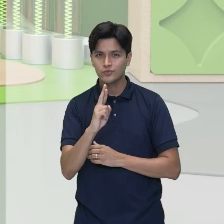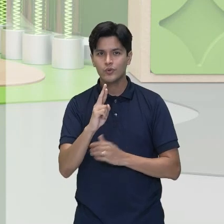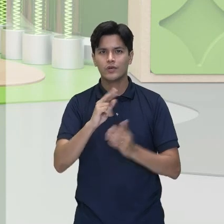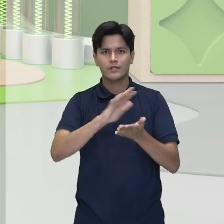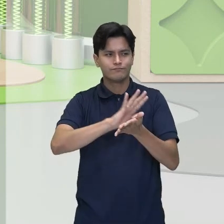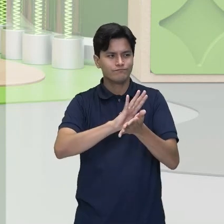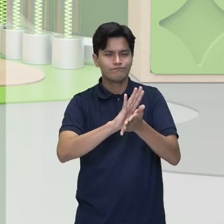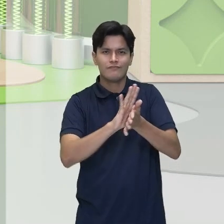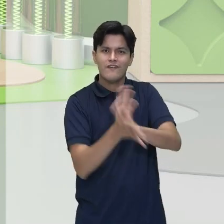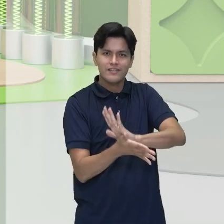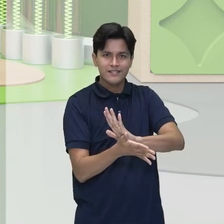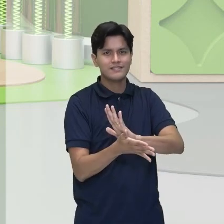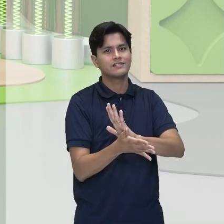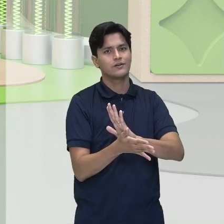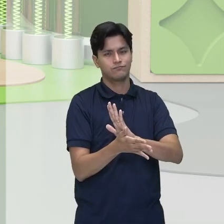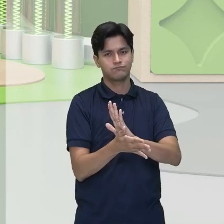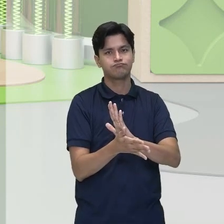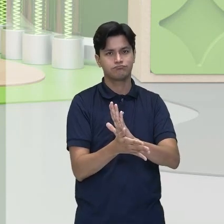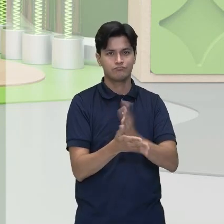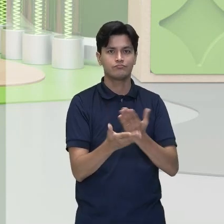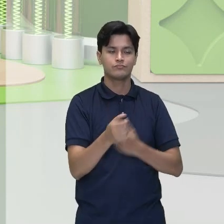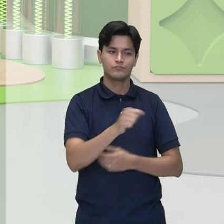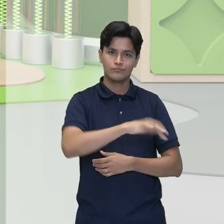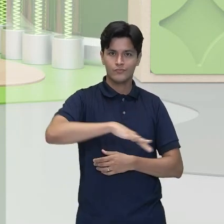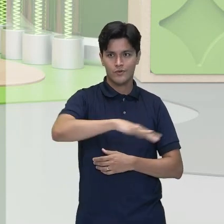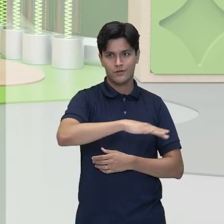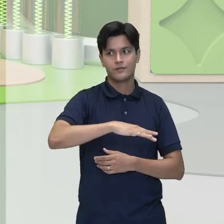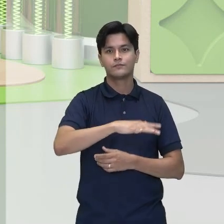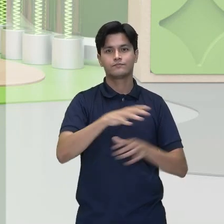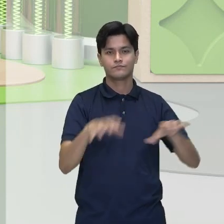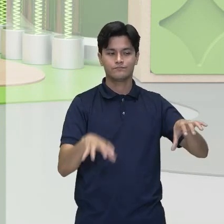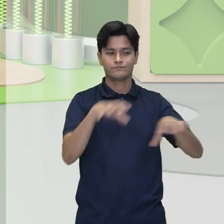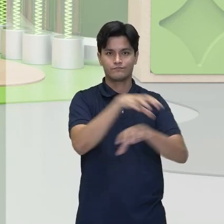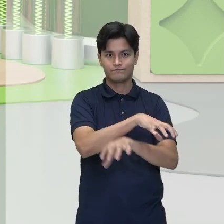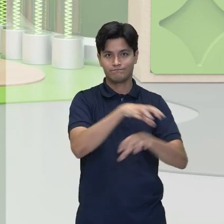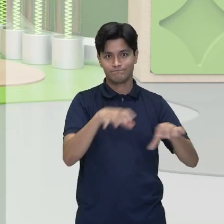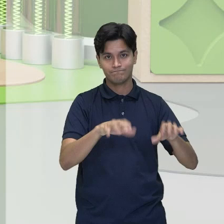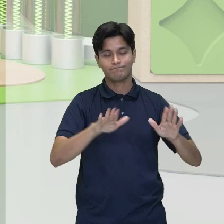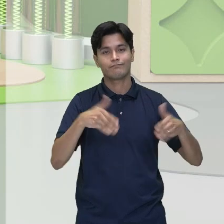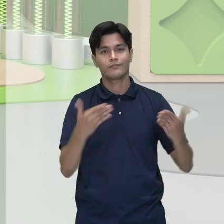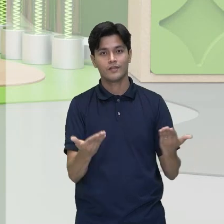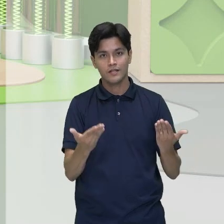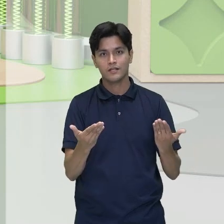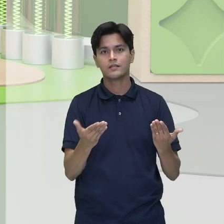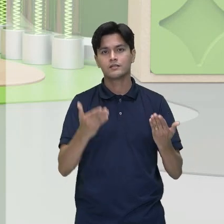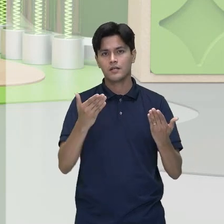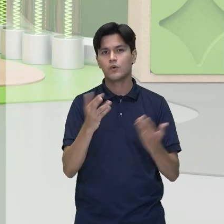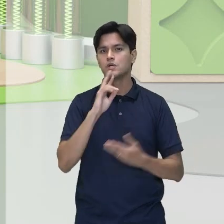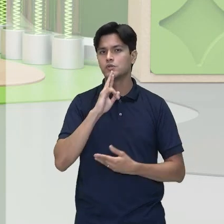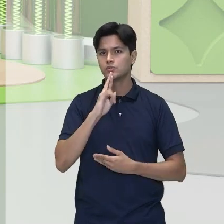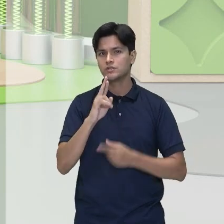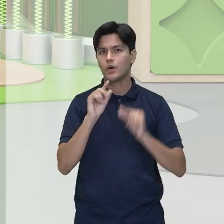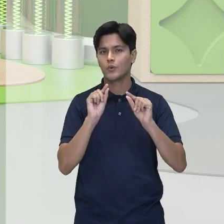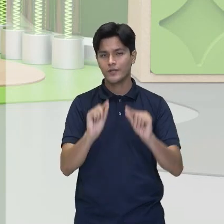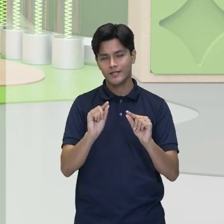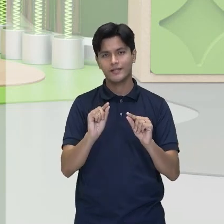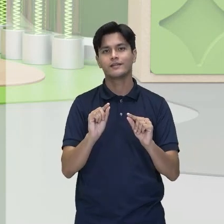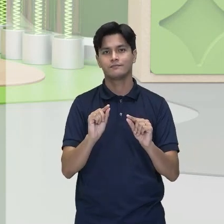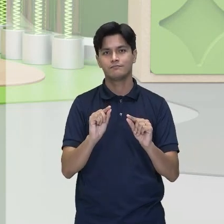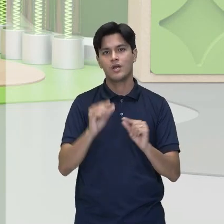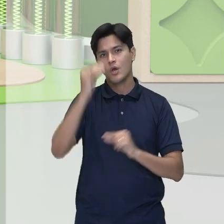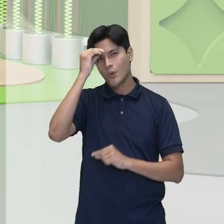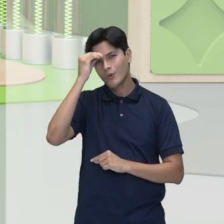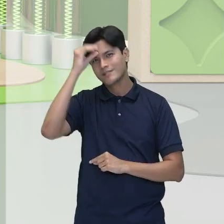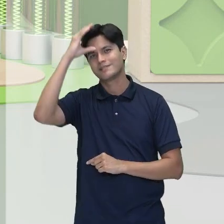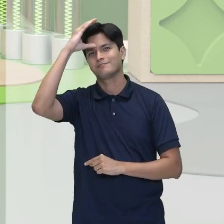desse bioma, fazendo com que a gente fique longe, fique distante desse conhecimento científico que ainda pode